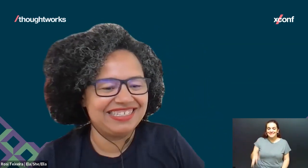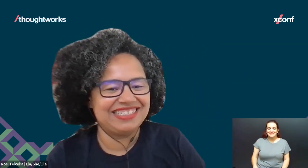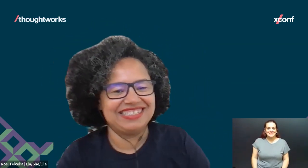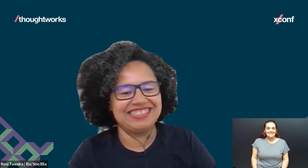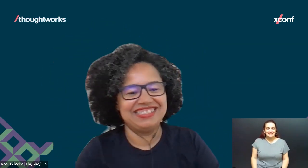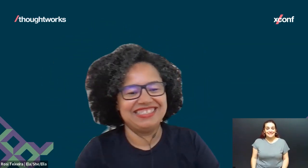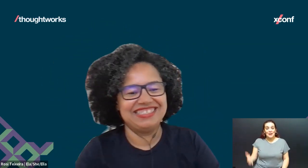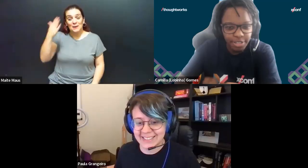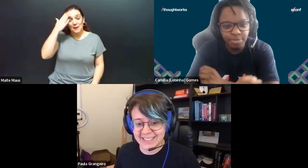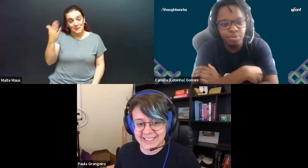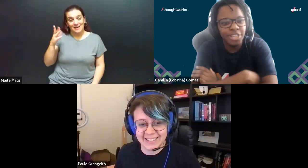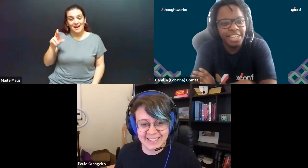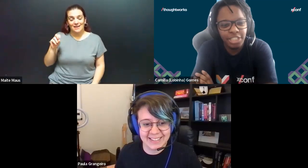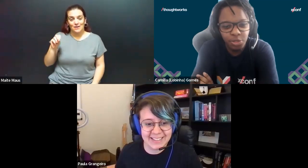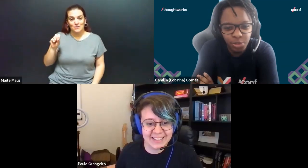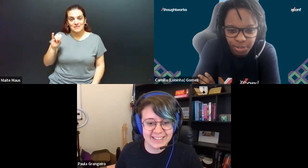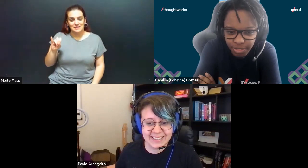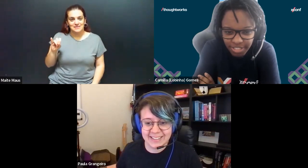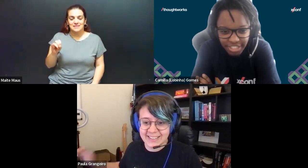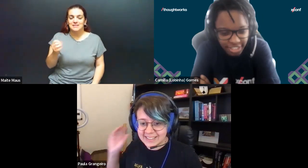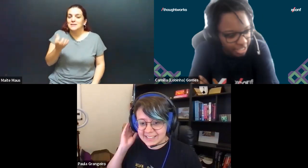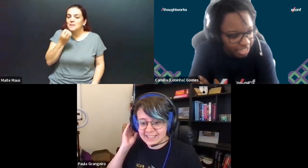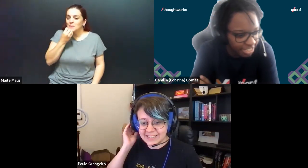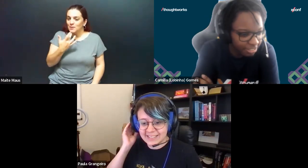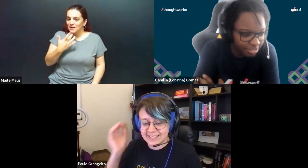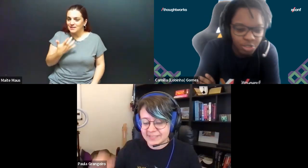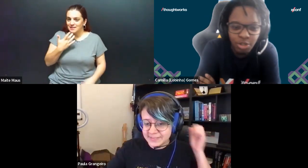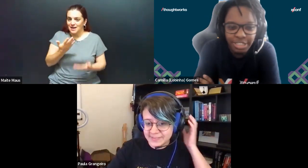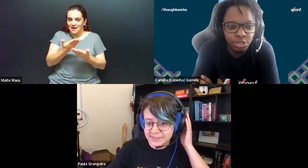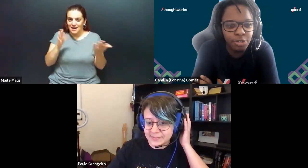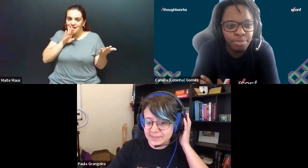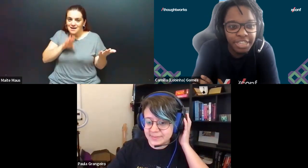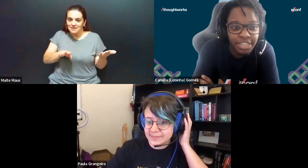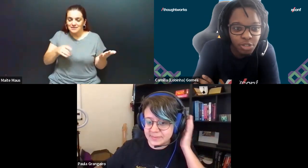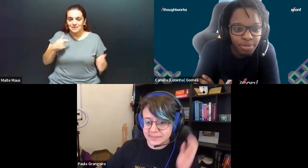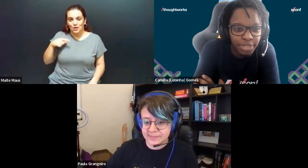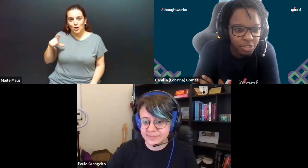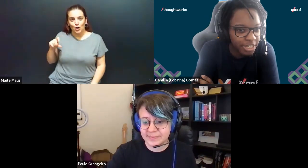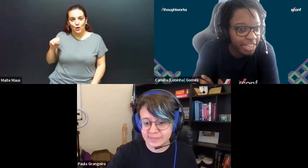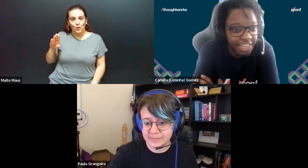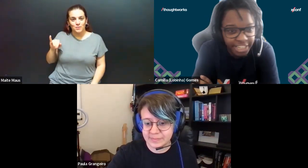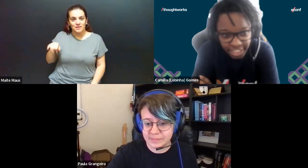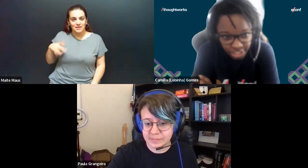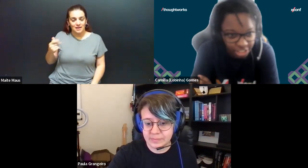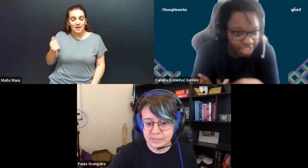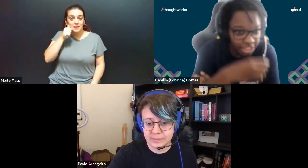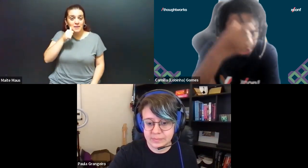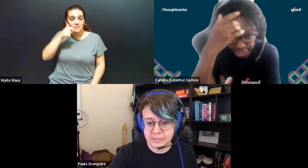Obrigado, Rosi. Boa tarde a todos. Sou a Lobinha, sou uma pessoa